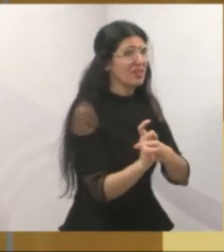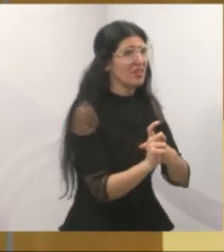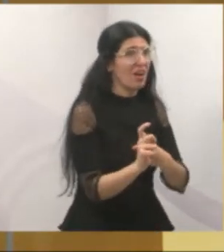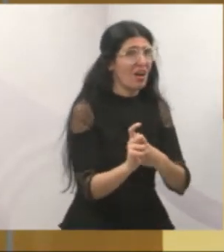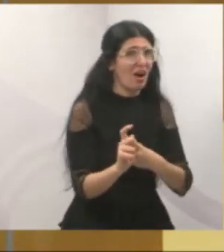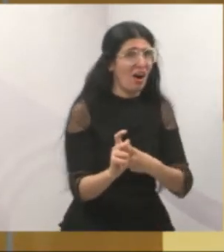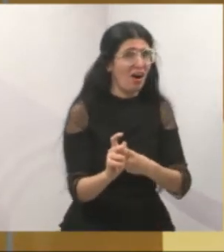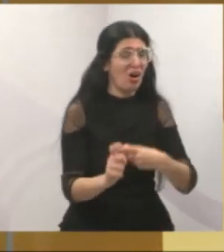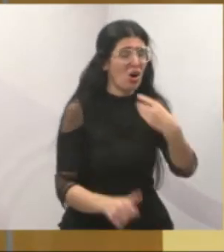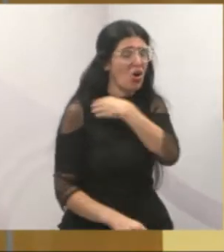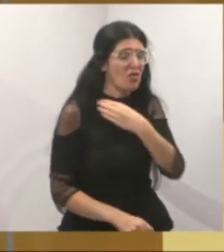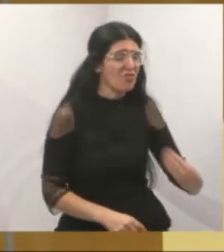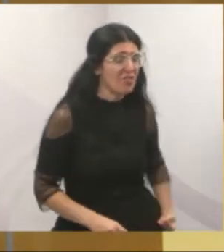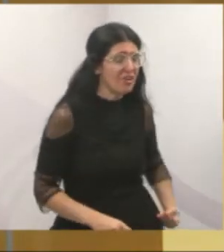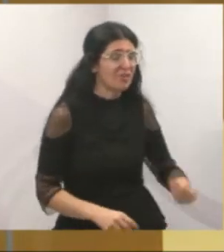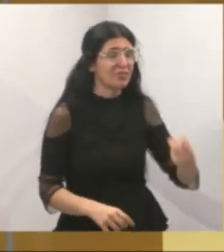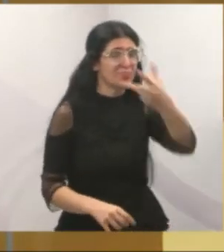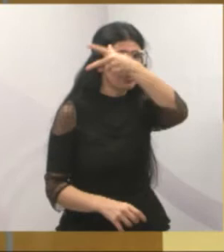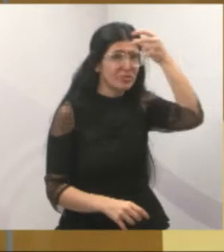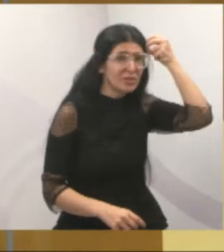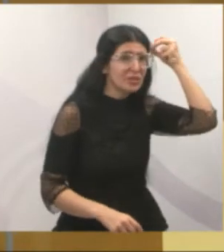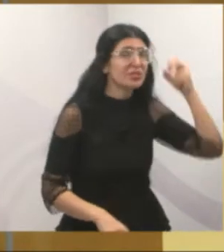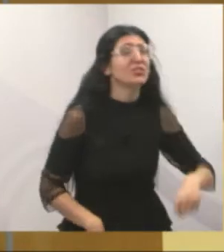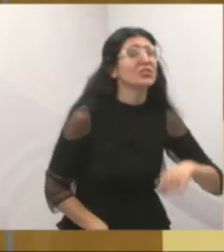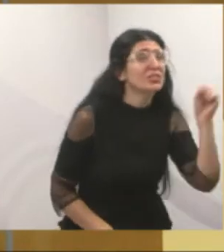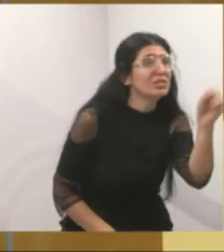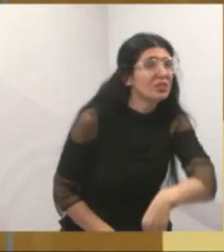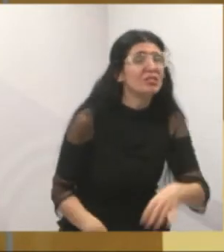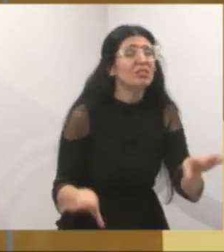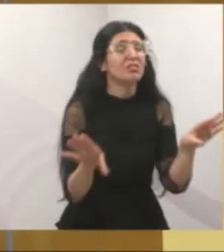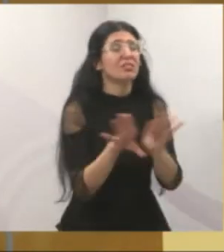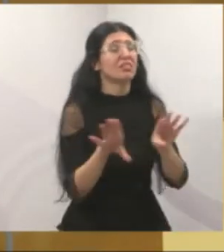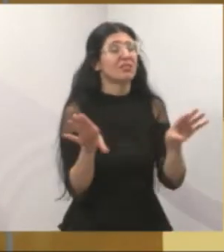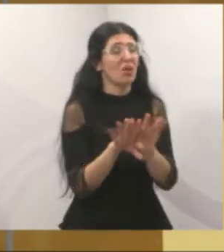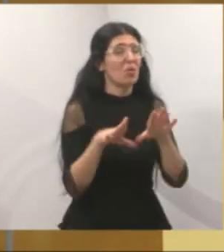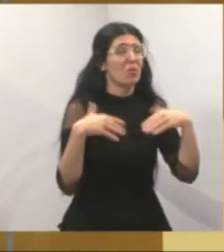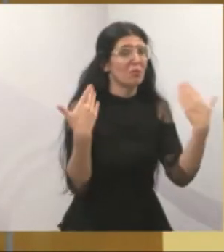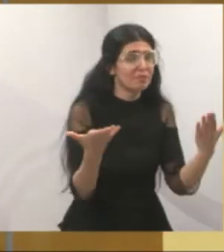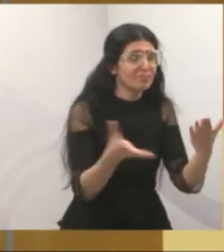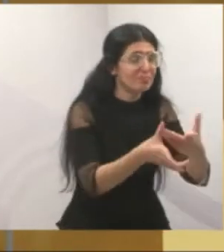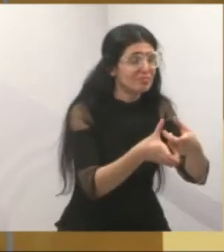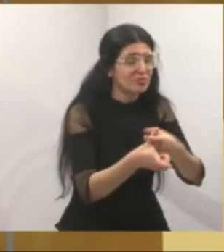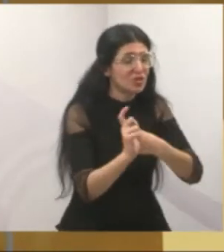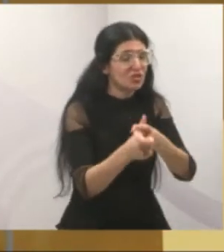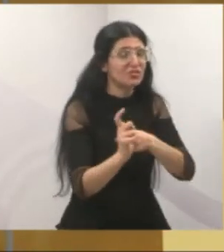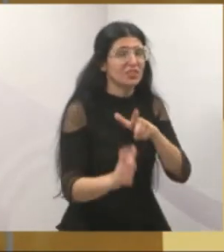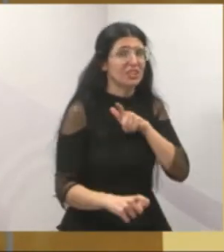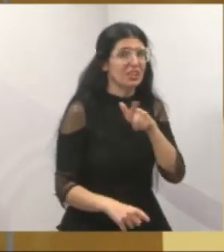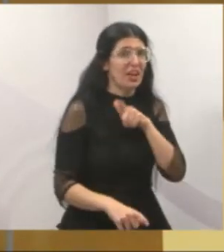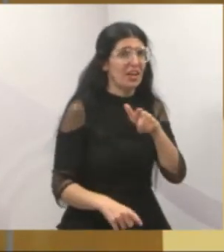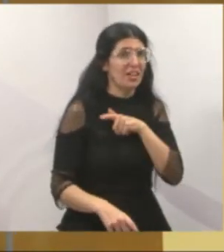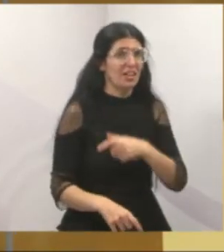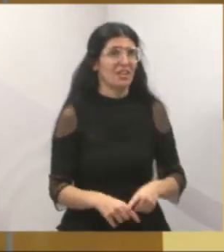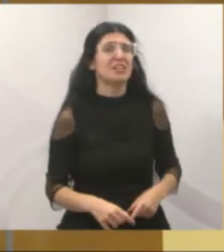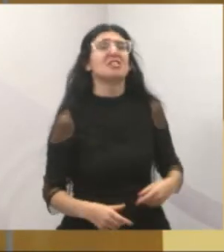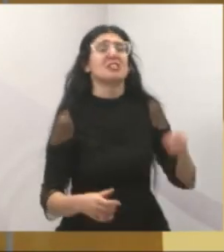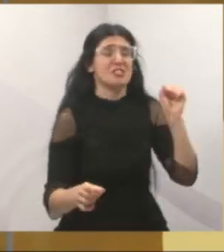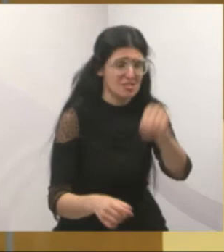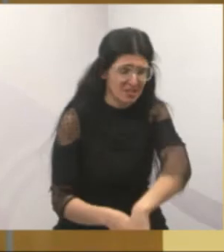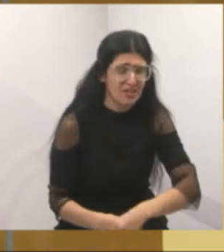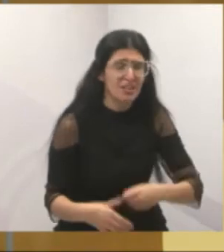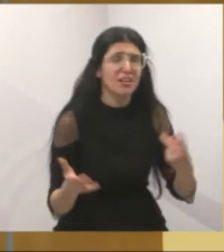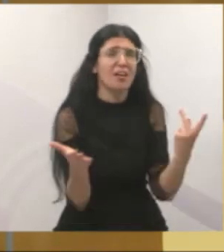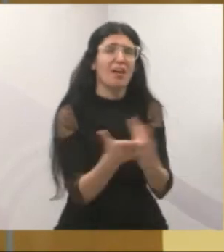trabalhadores que prestaram serviços nessa clínica. Então não há que a gente dizer, olha, não é ilegal. Poder público,